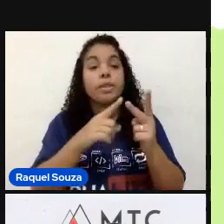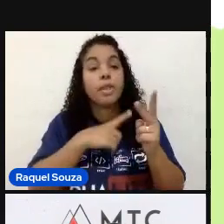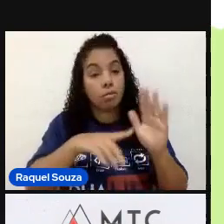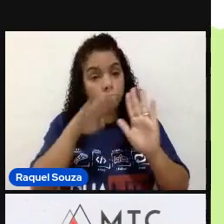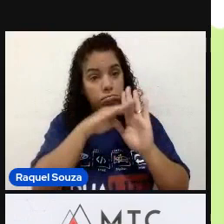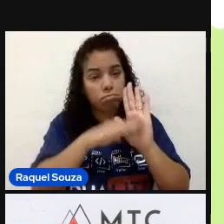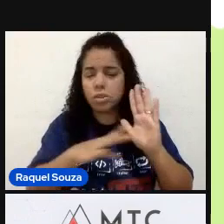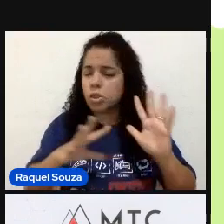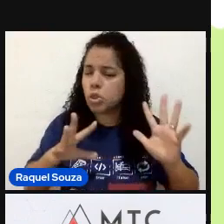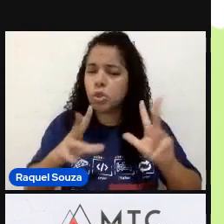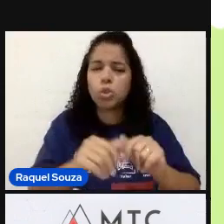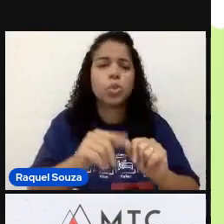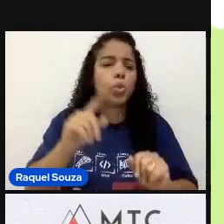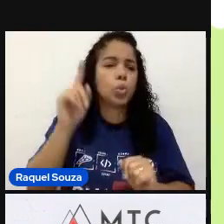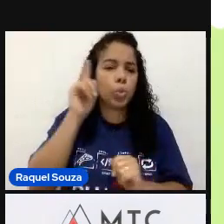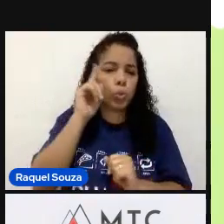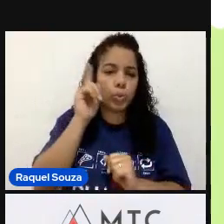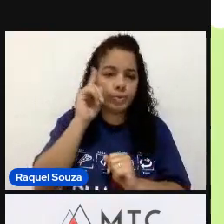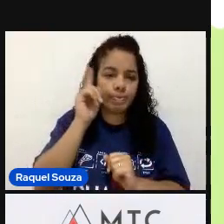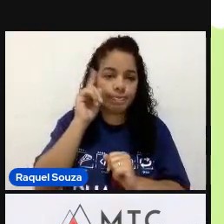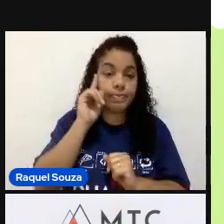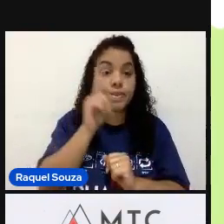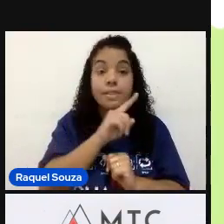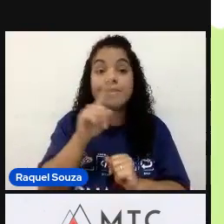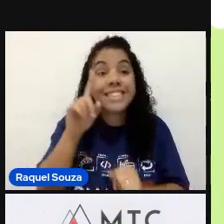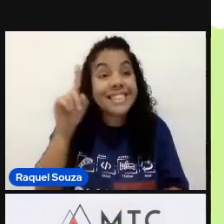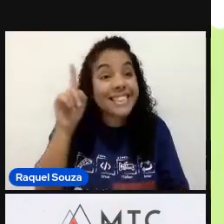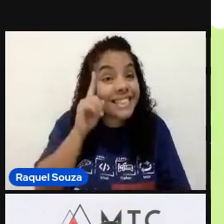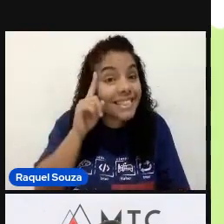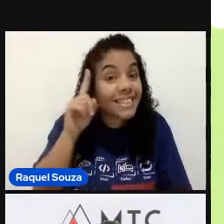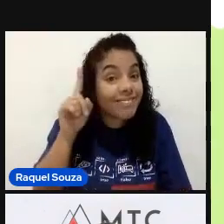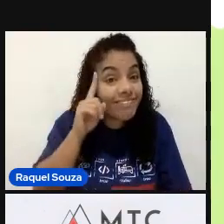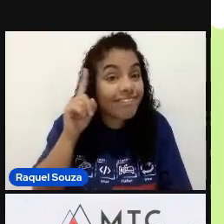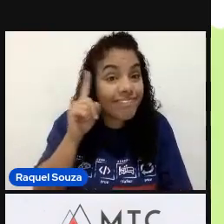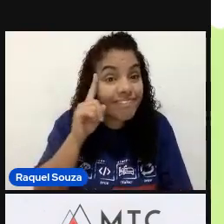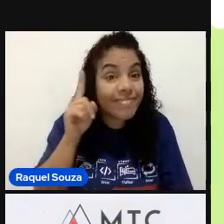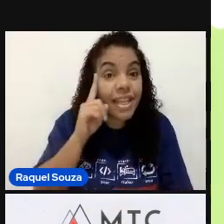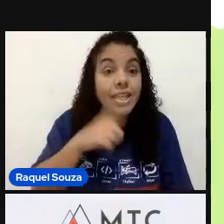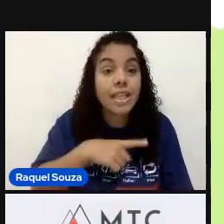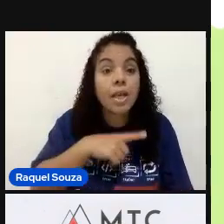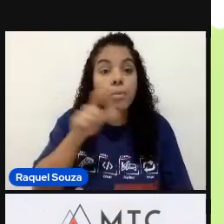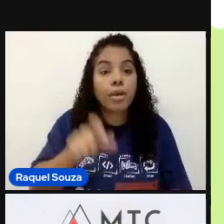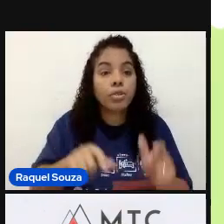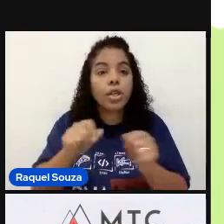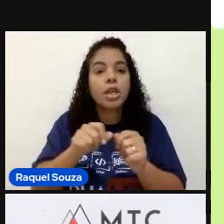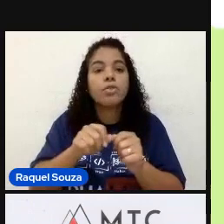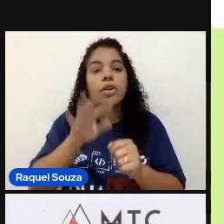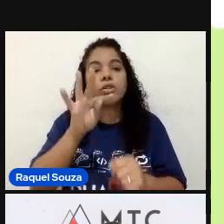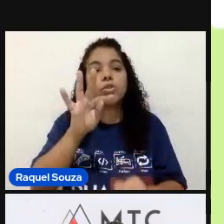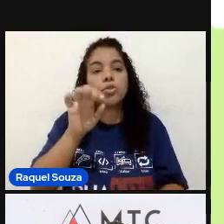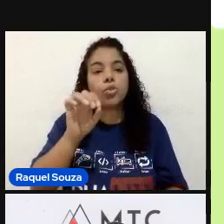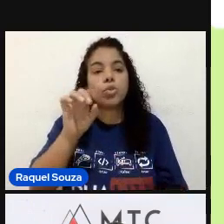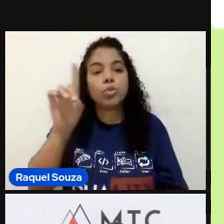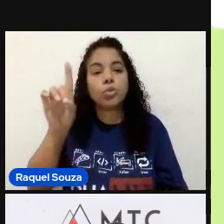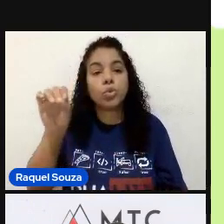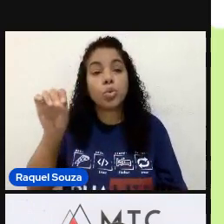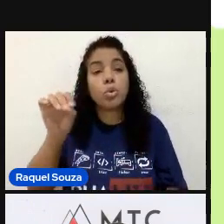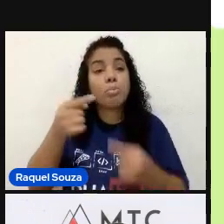to-do diários, isso é importante. Tem gente que faz um to-do para a semana inteira e começa a